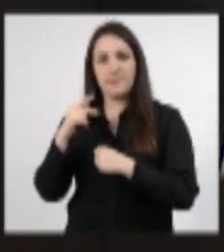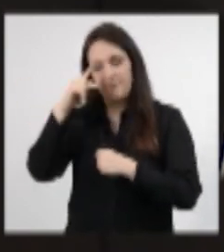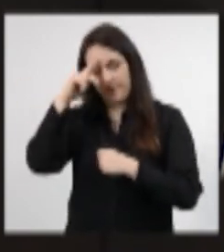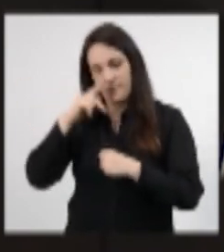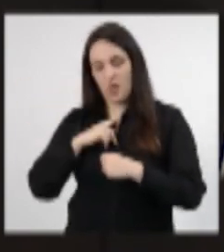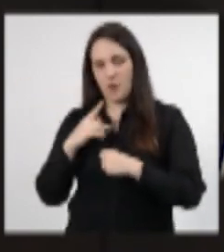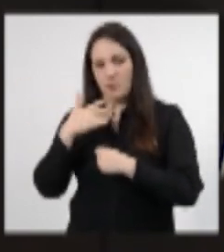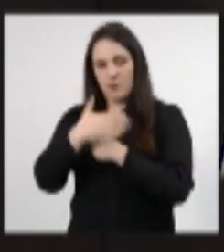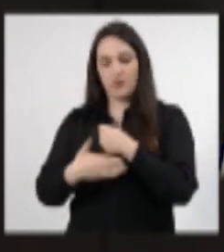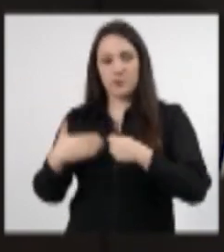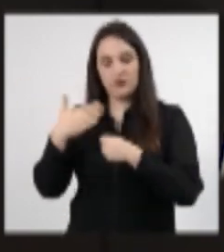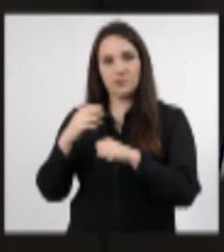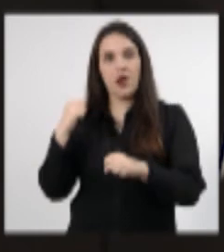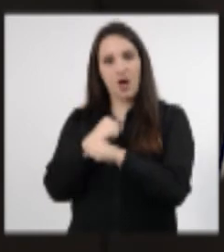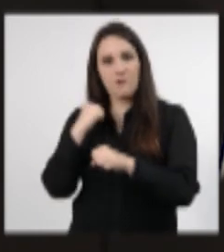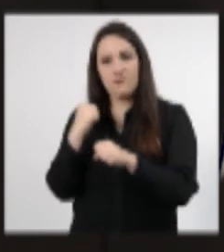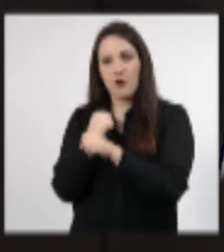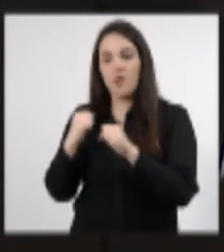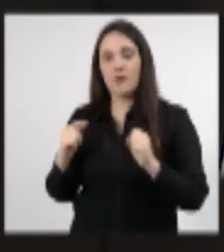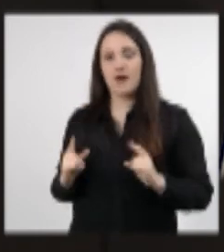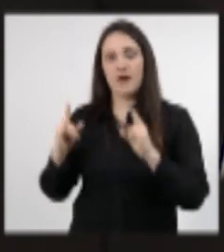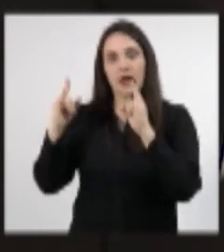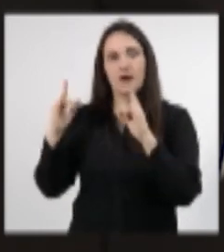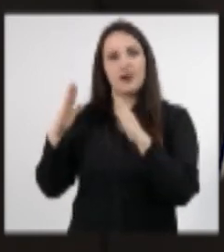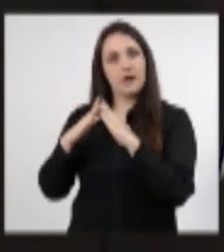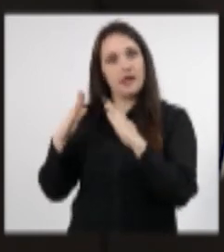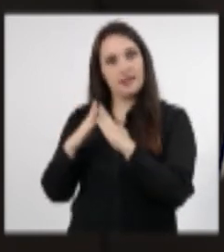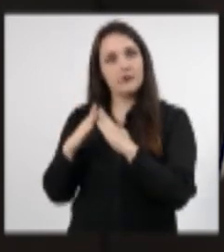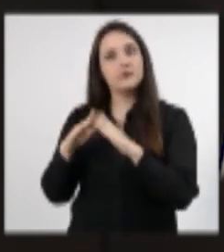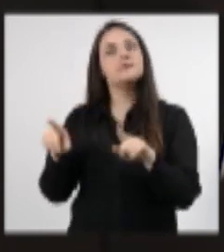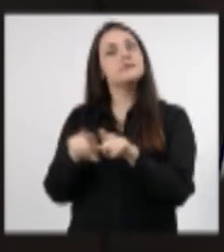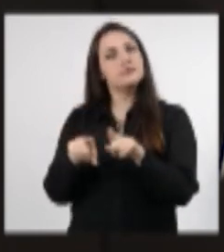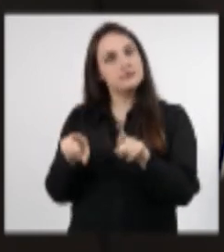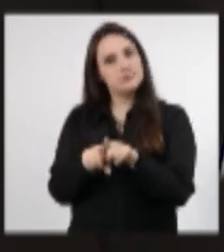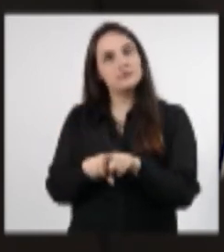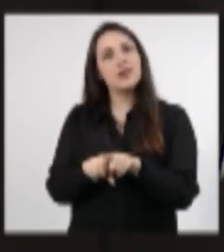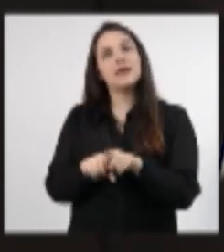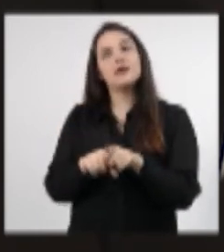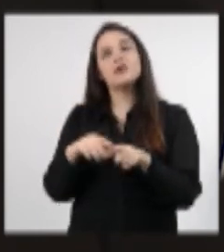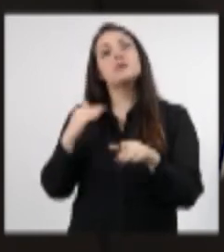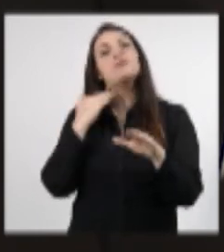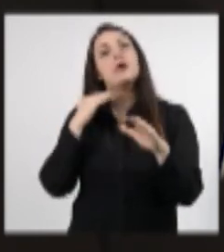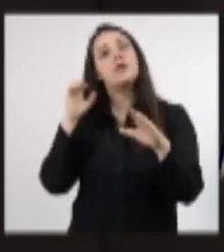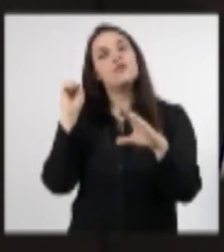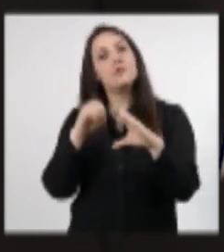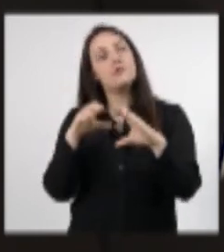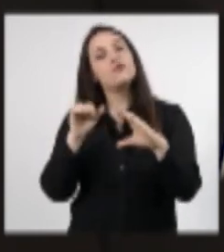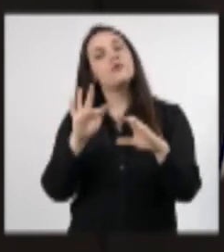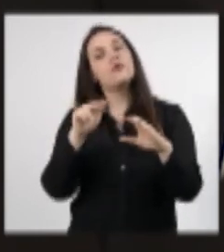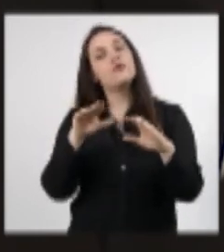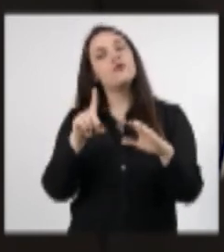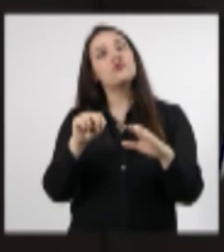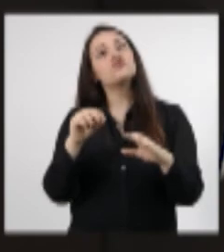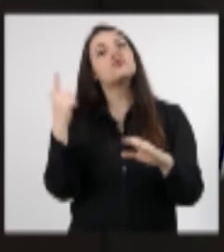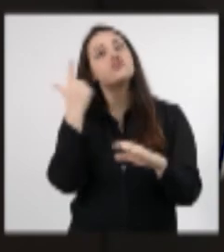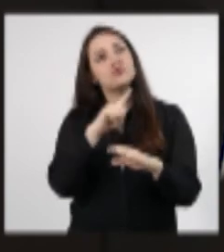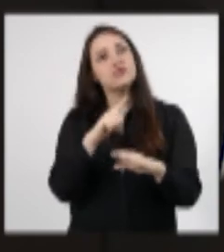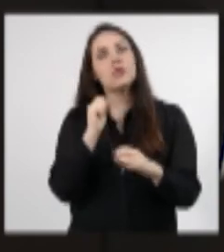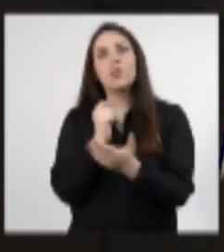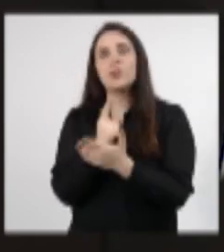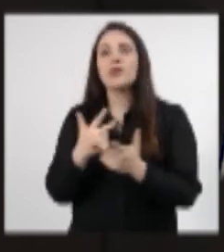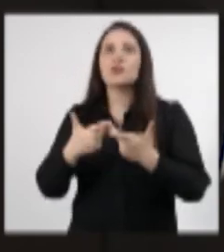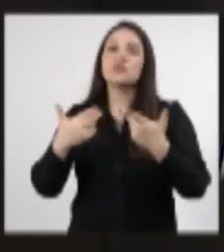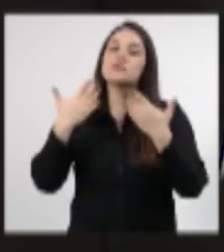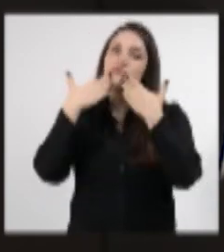os EPIs, a reforma de unidades, o próprio aumento do suprimento de fundo, que faz com que você consiga adequar melhor uma